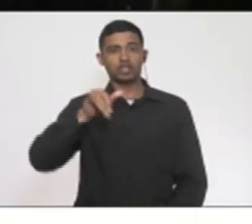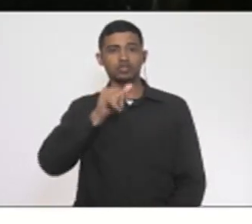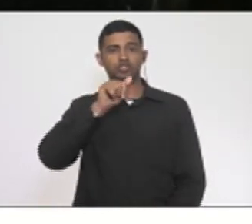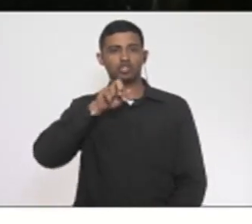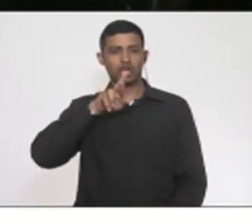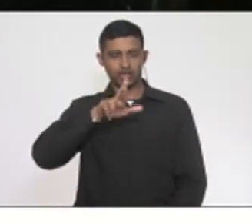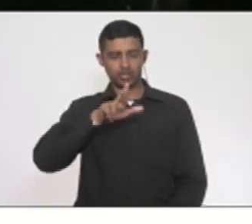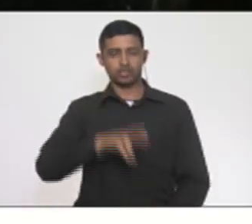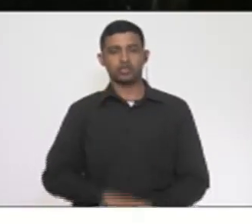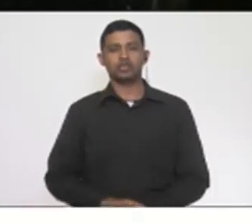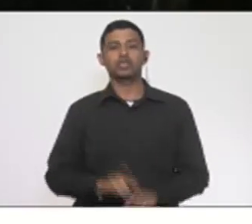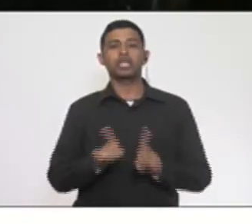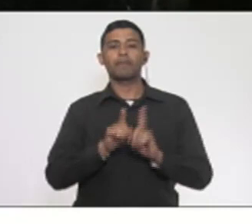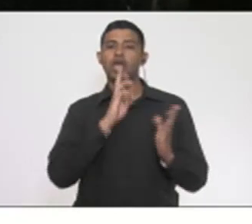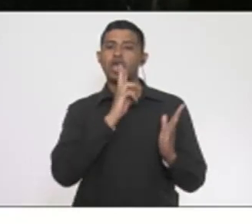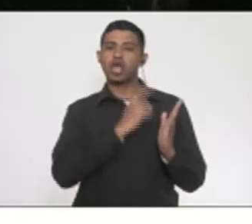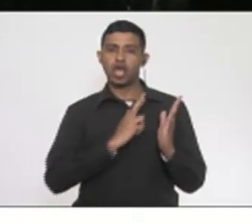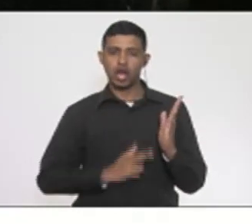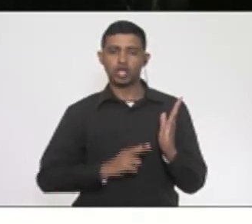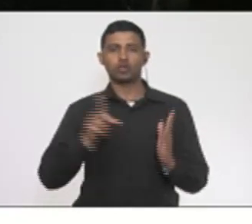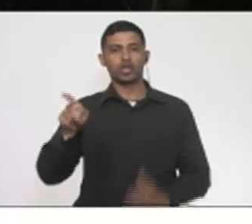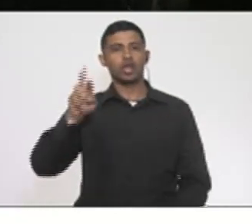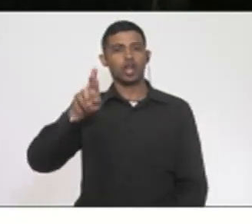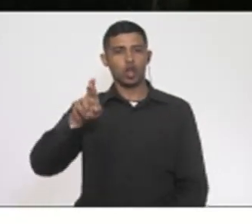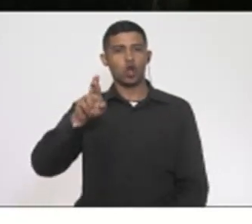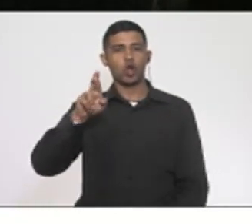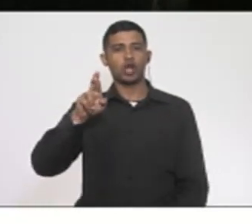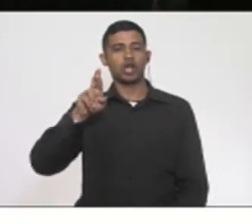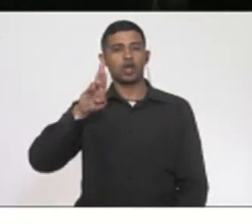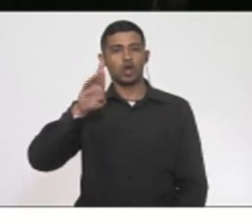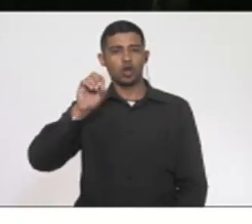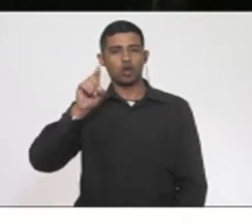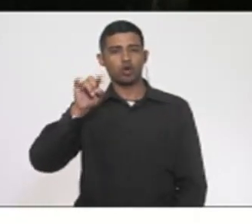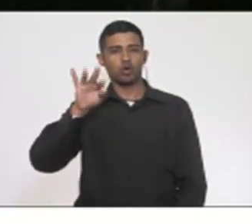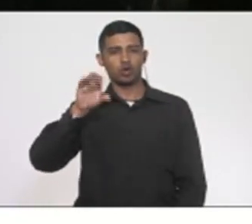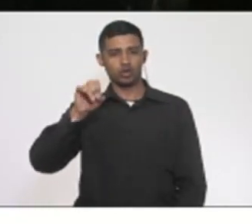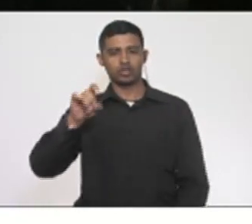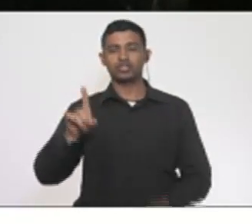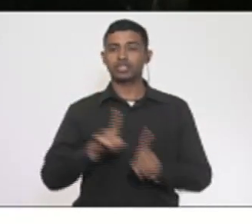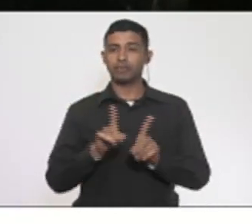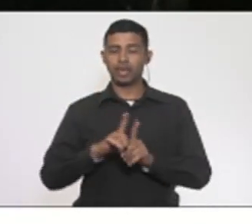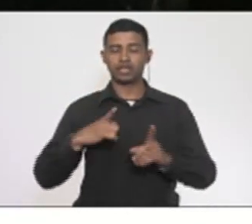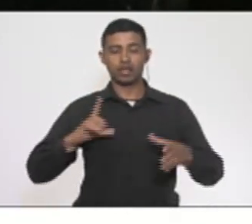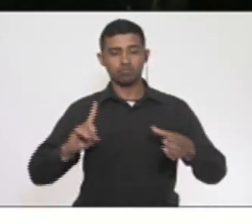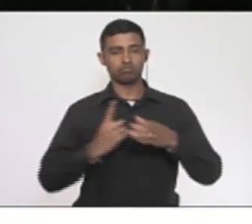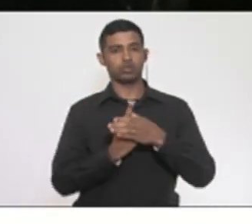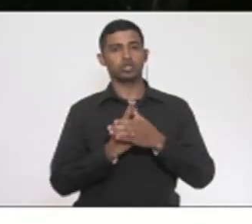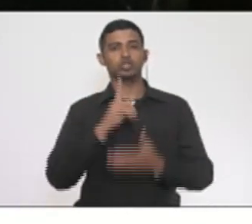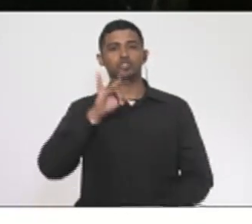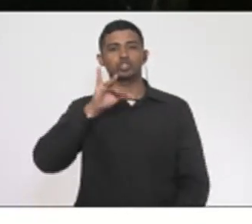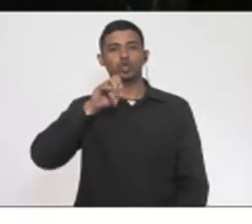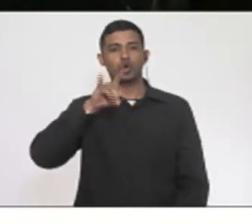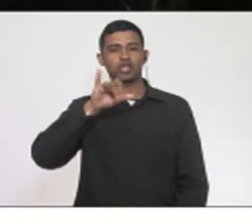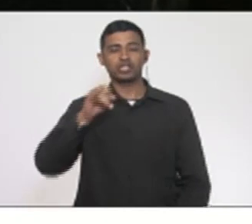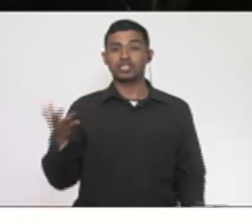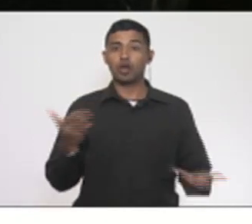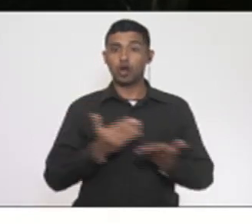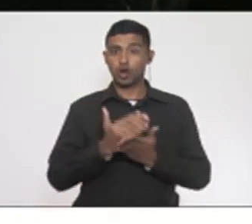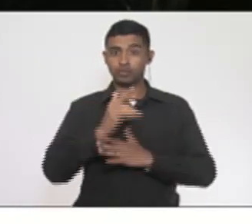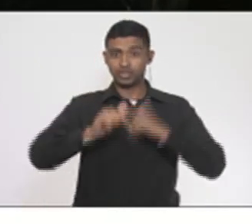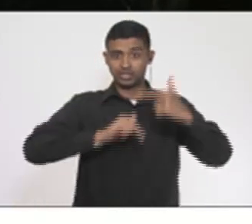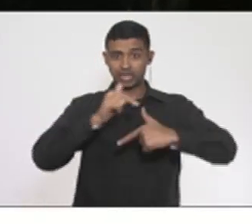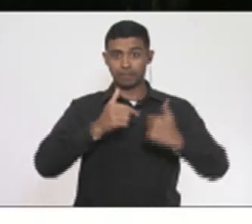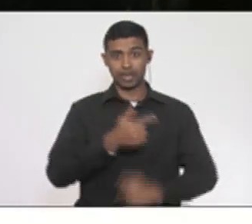Bittencourt, relator, deputado Rodrigo Bacelar, membro efetivo, deputado Dionísio Lins, dou por abertos os trabalhos